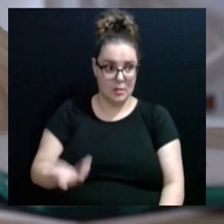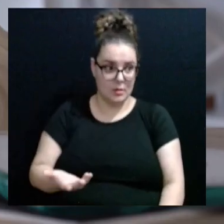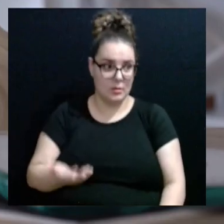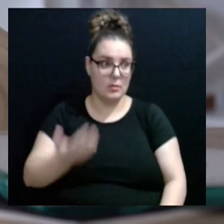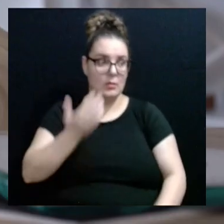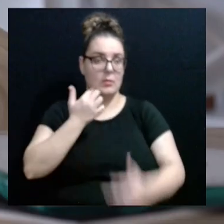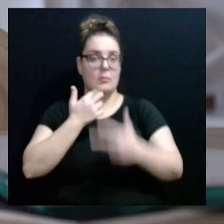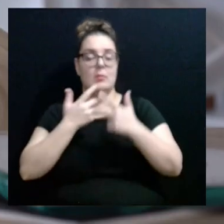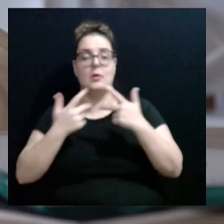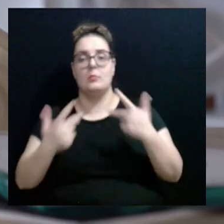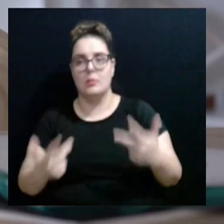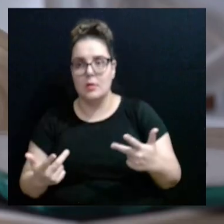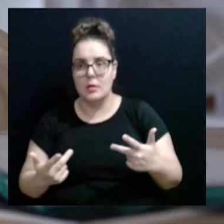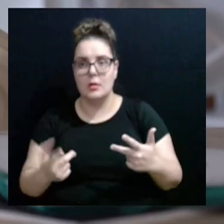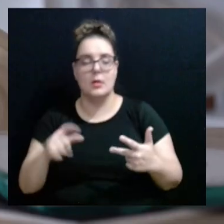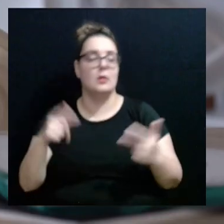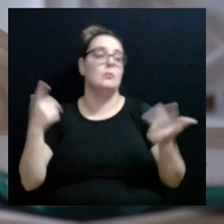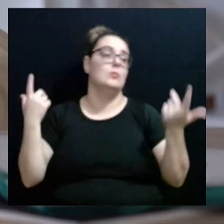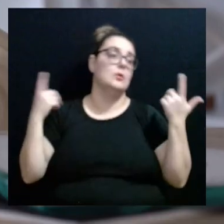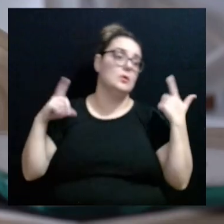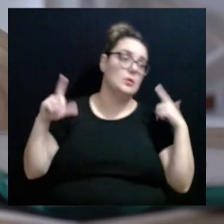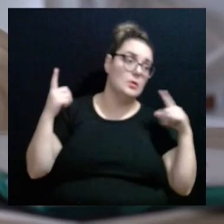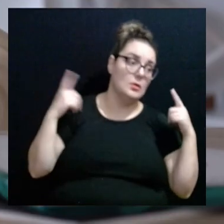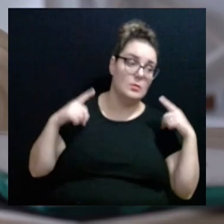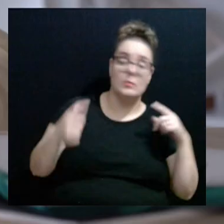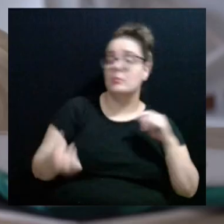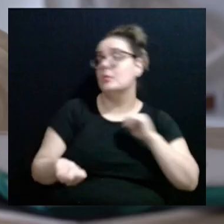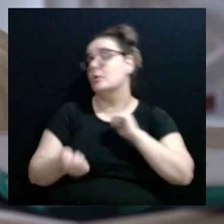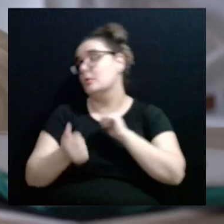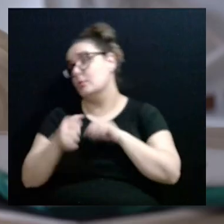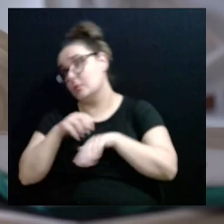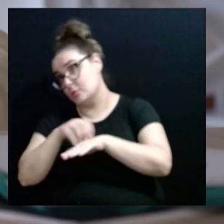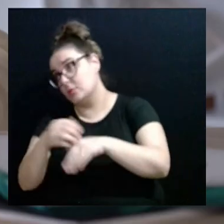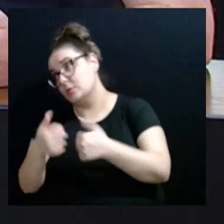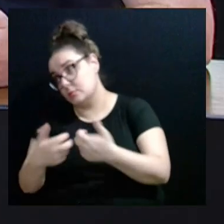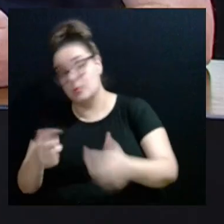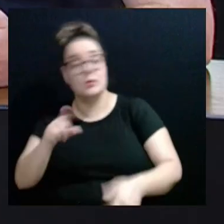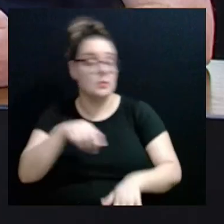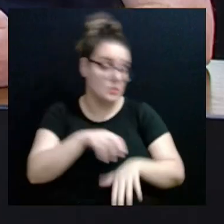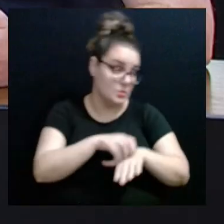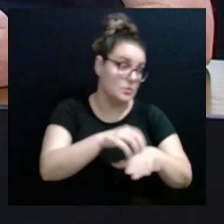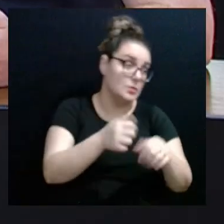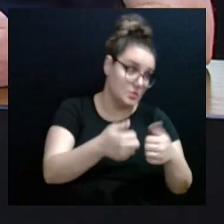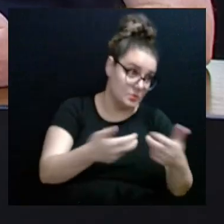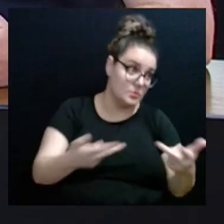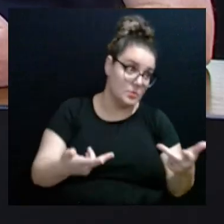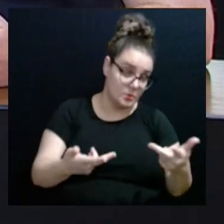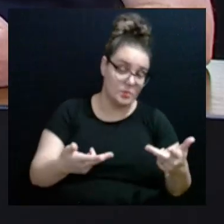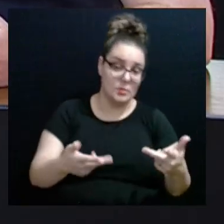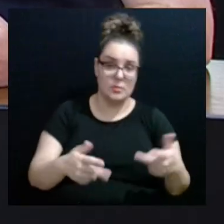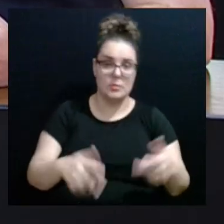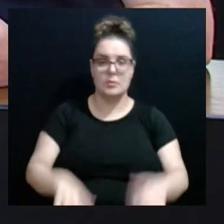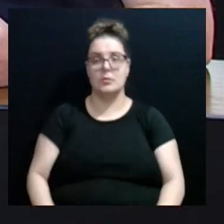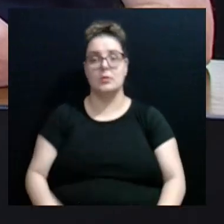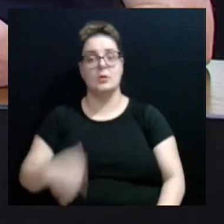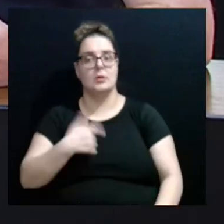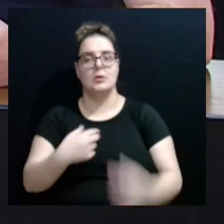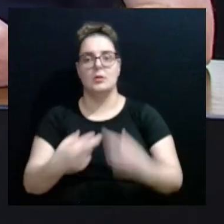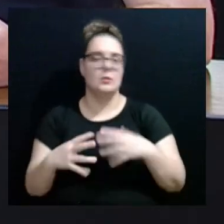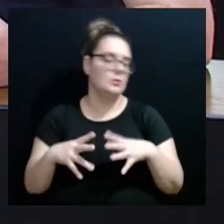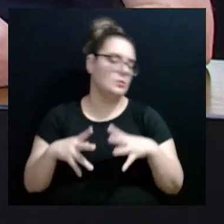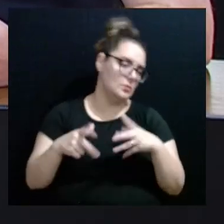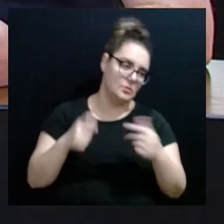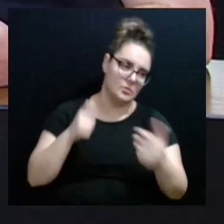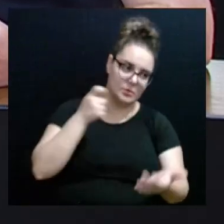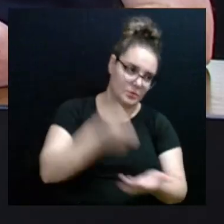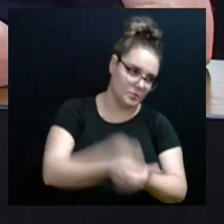para o lazer, né? Transporte, né? Porque as nossas rodovias todas são pedagiadas.